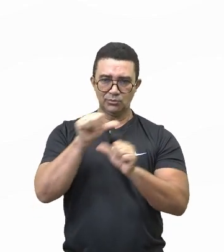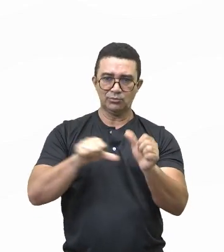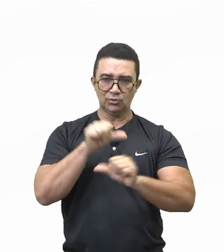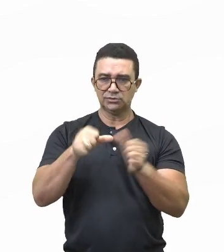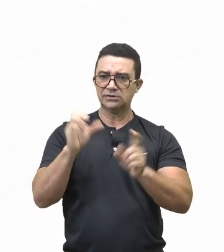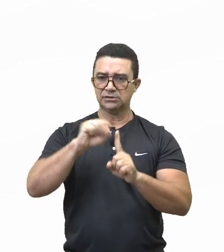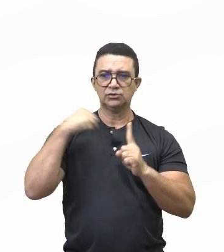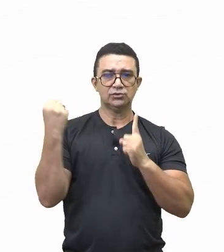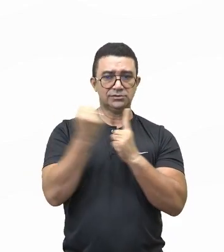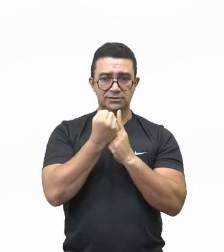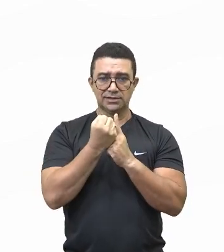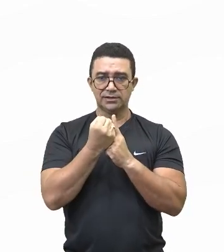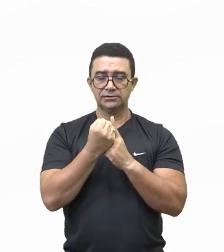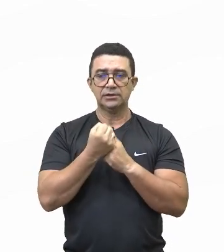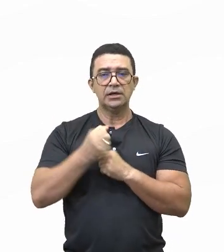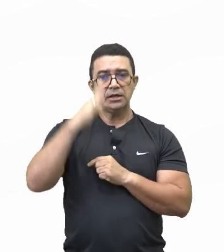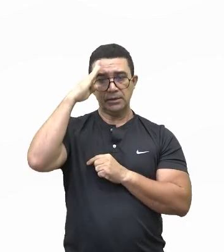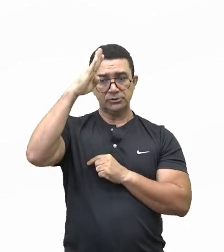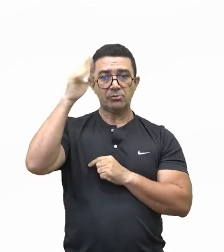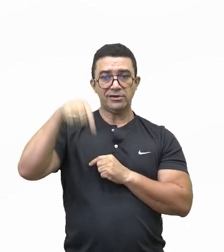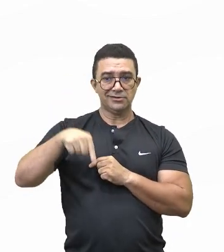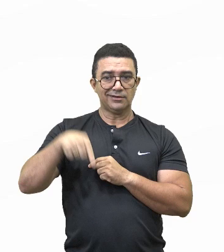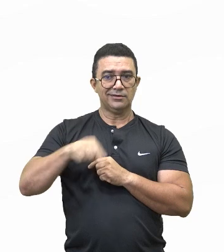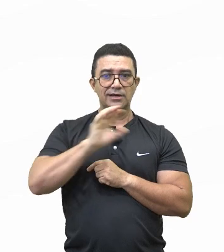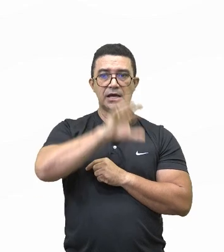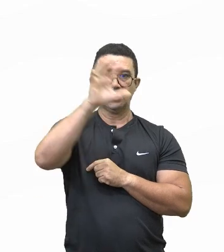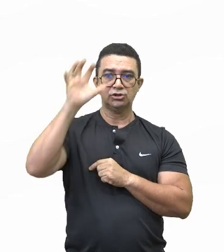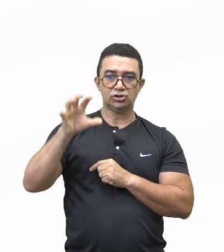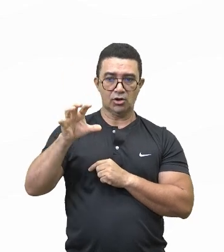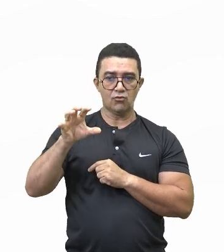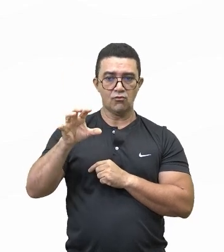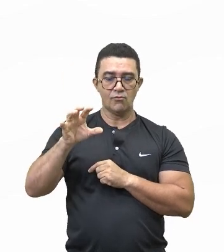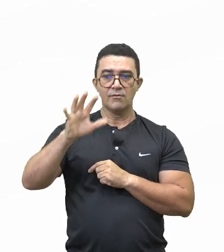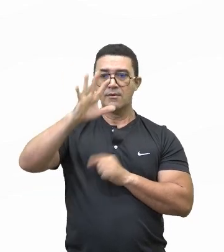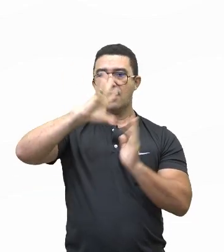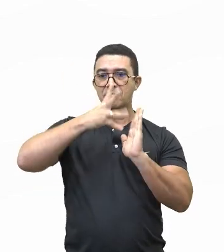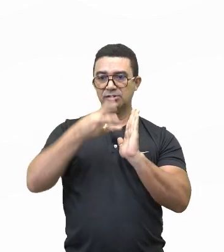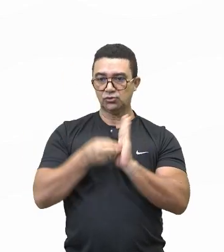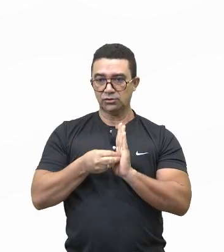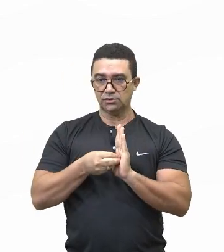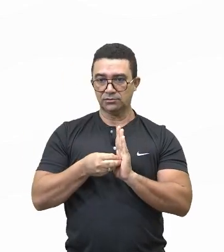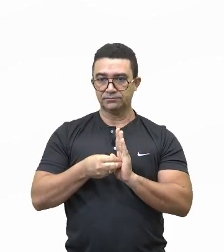das sociedades em geral, principalmente aqui na nossa região amazônica.